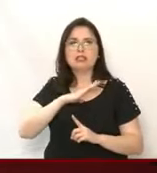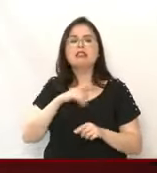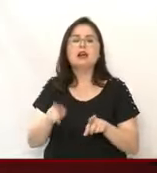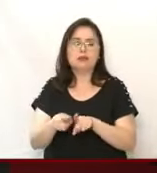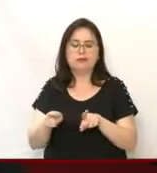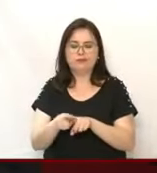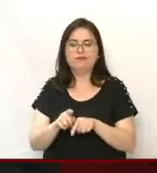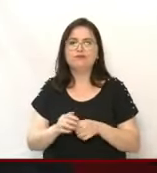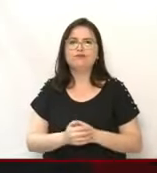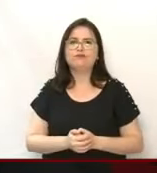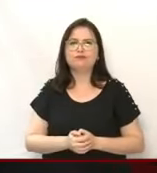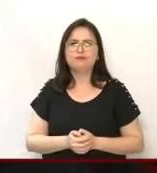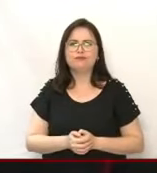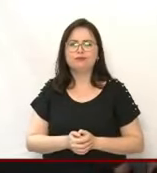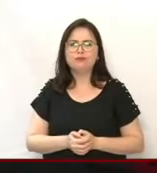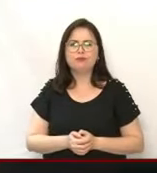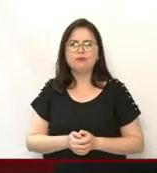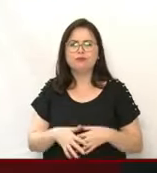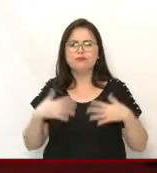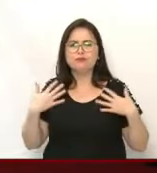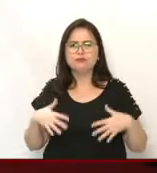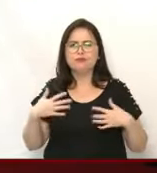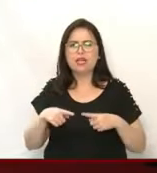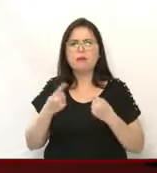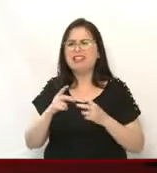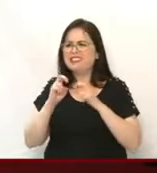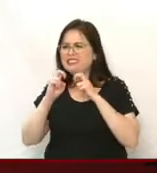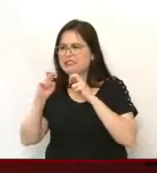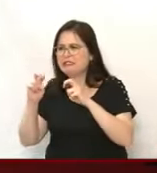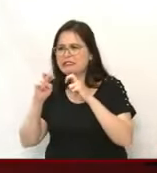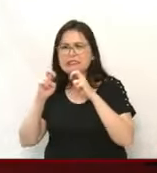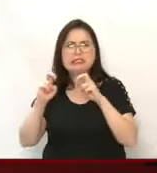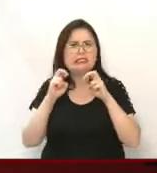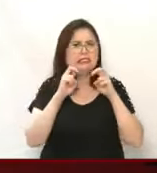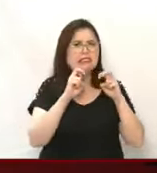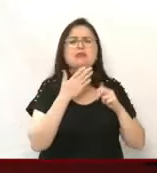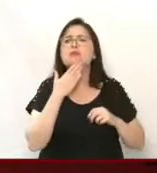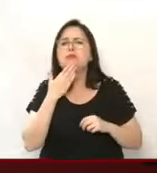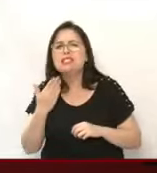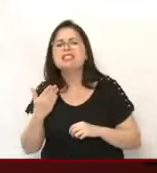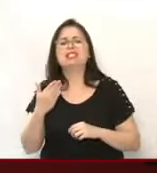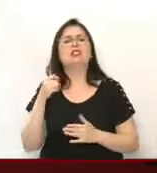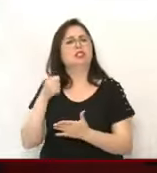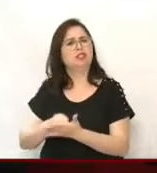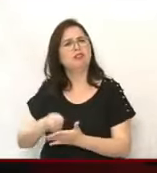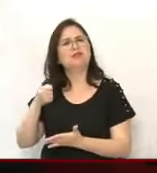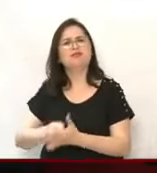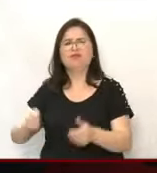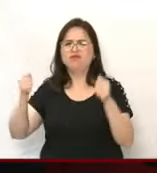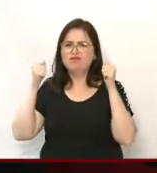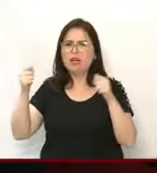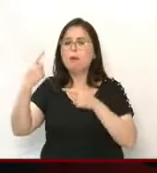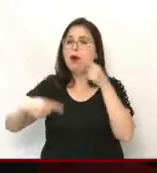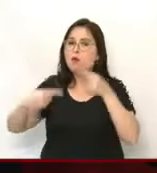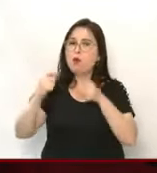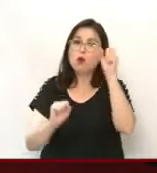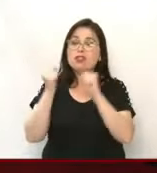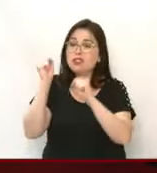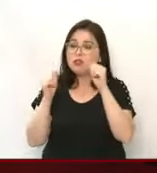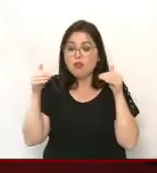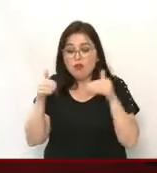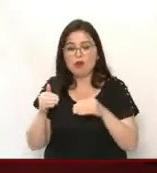ouvidos moucos quando pedimos uma política industrial. Enfrentamos também o inimigo invisível,